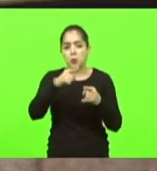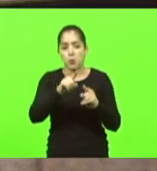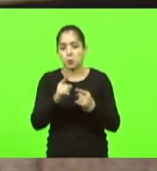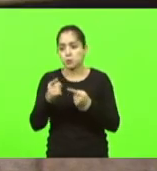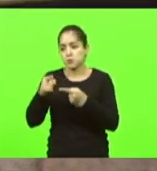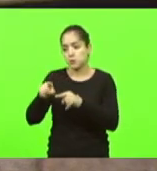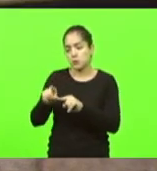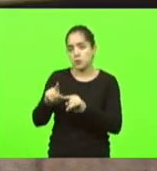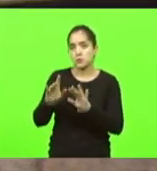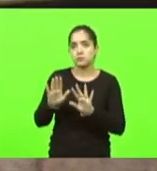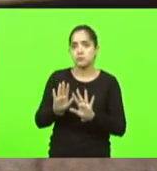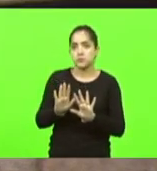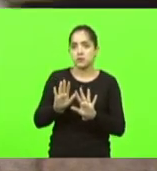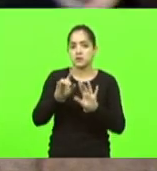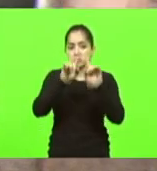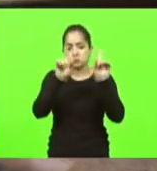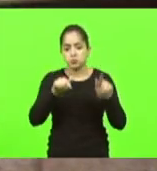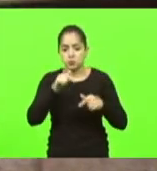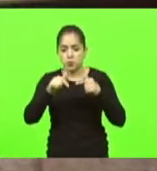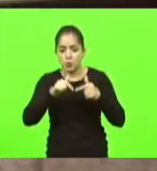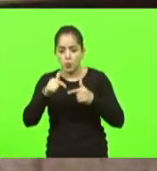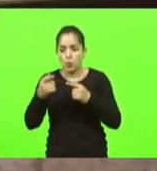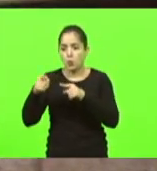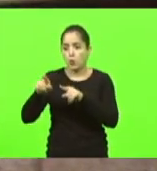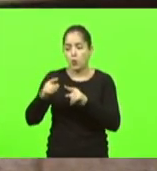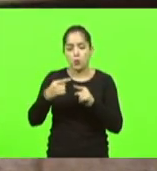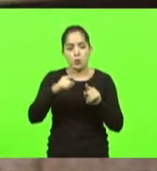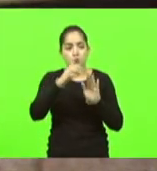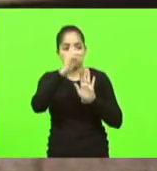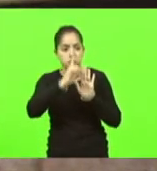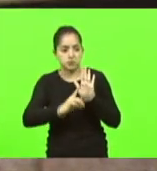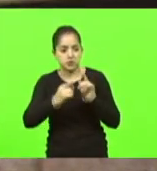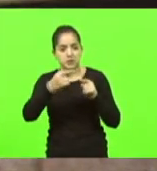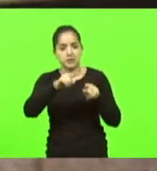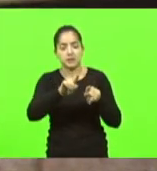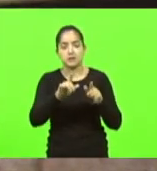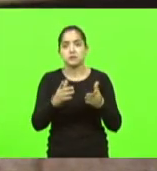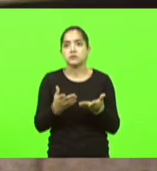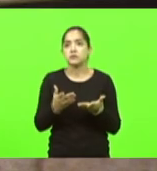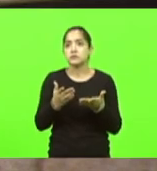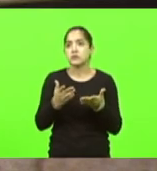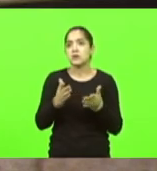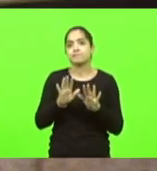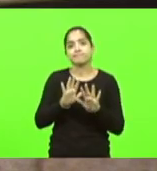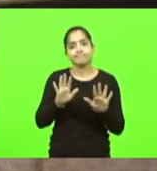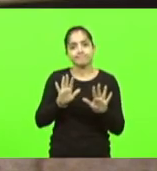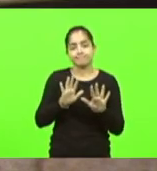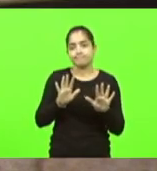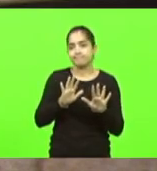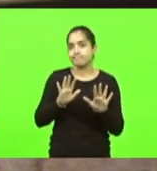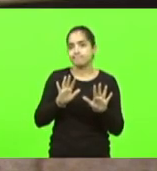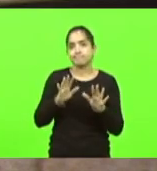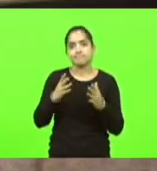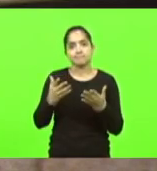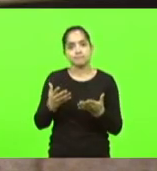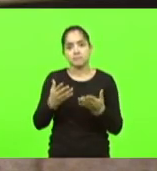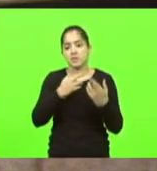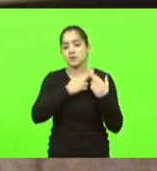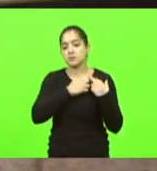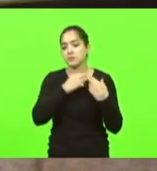que nós somos contra o servidor que nós somos contra direito a isso aí para mim é uma tremenda de uma